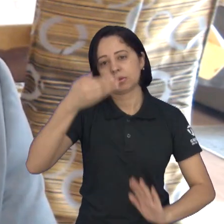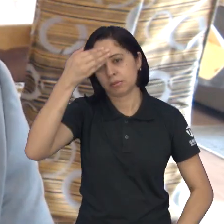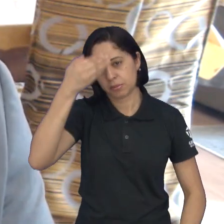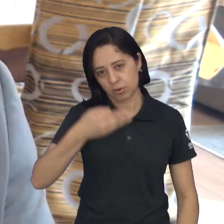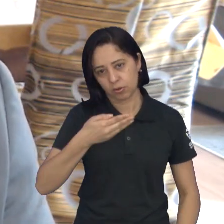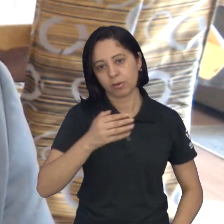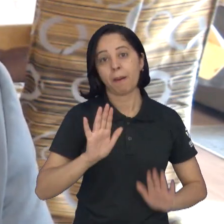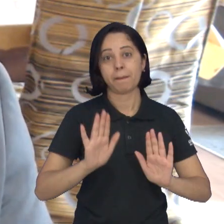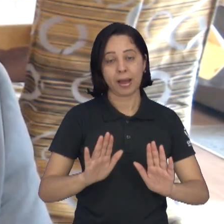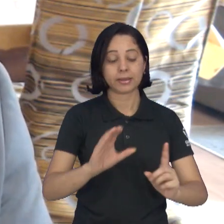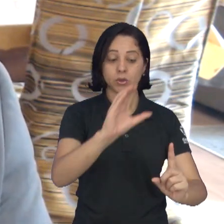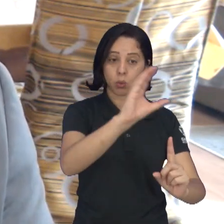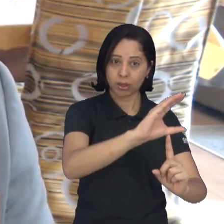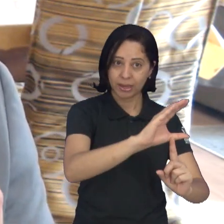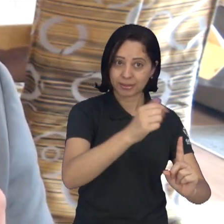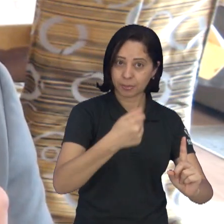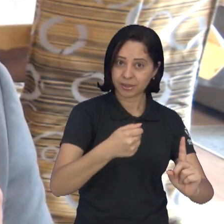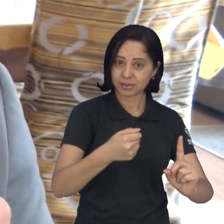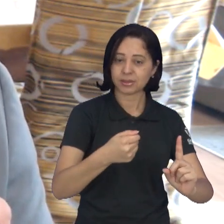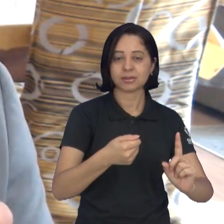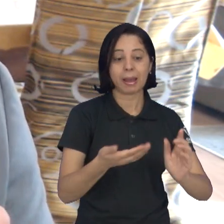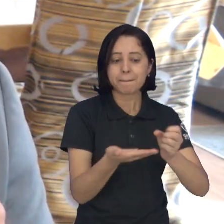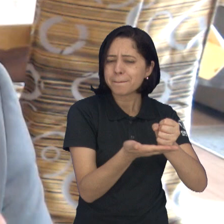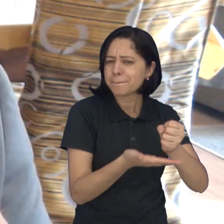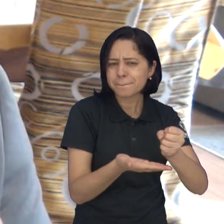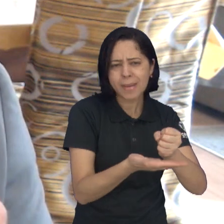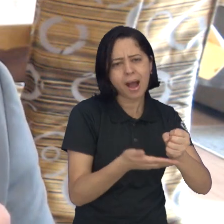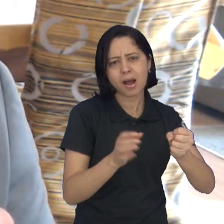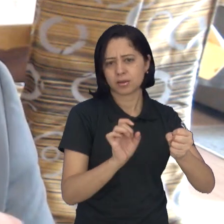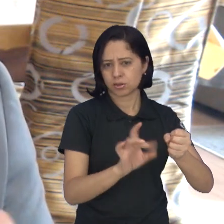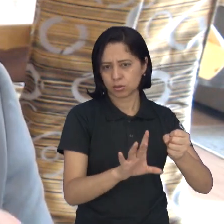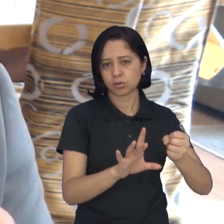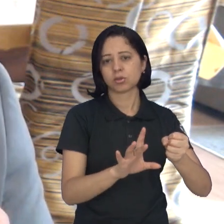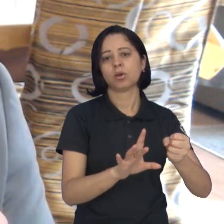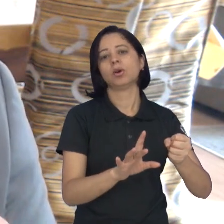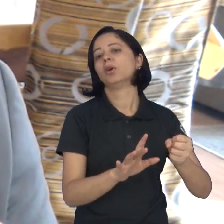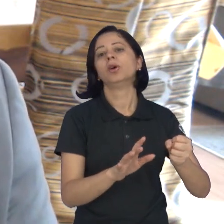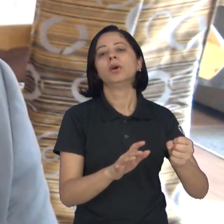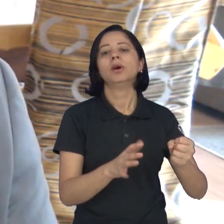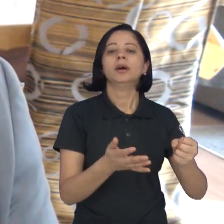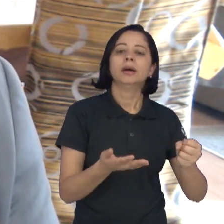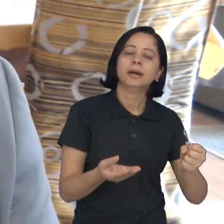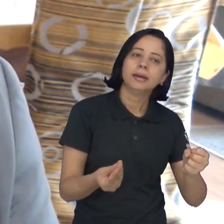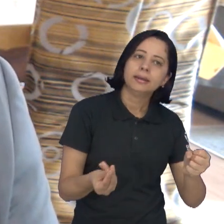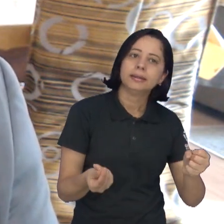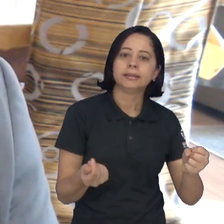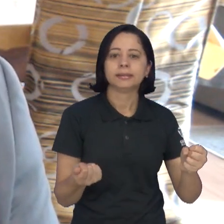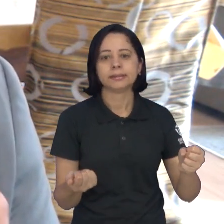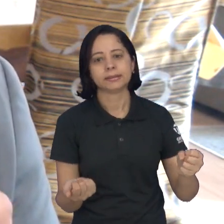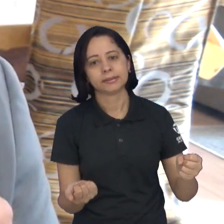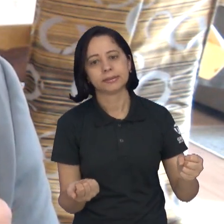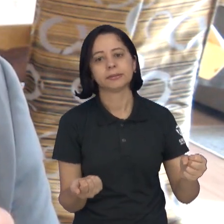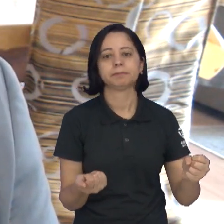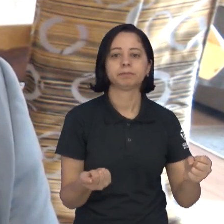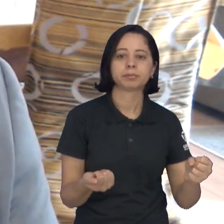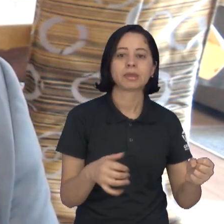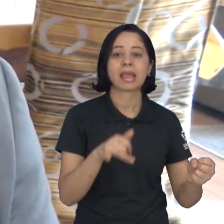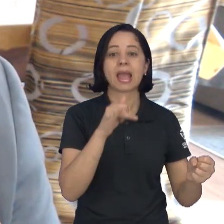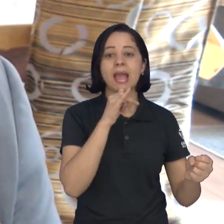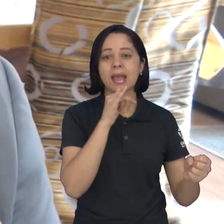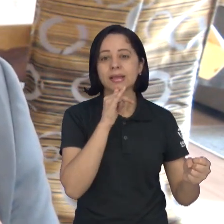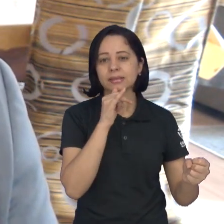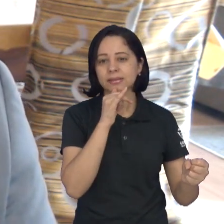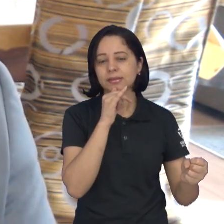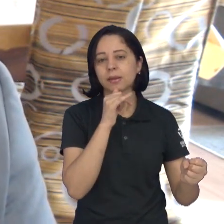ter elementos básicos para comprovar o fato, tá? Como uma tela de